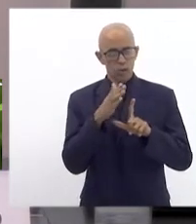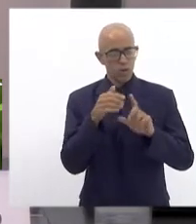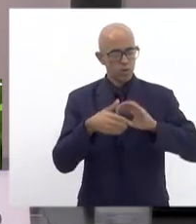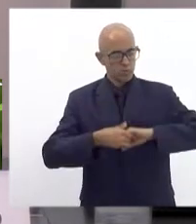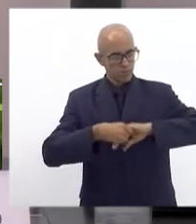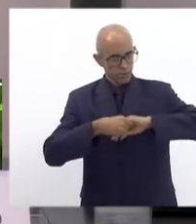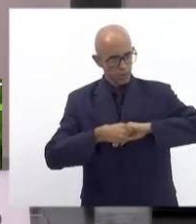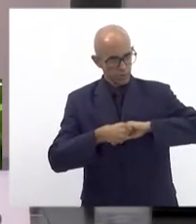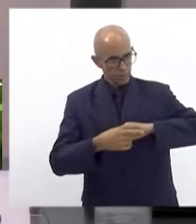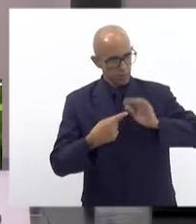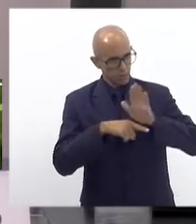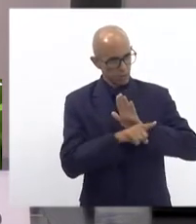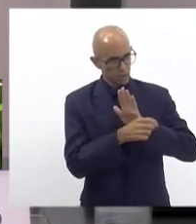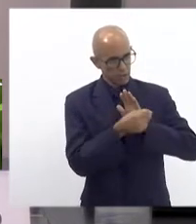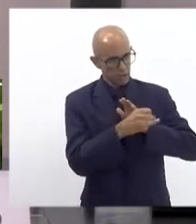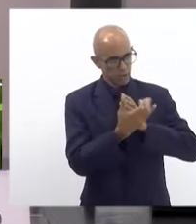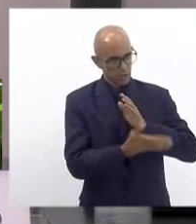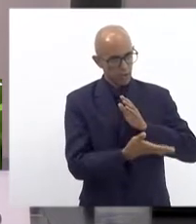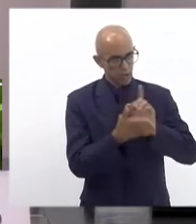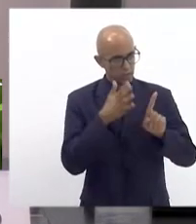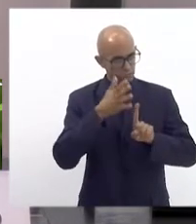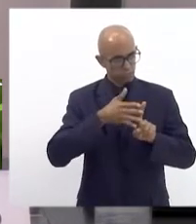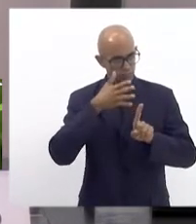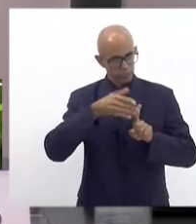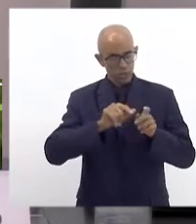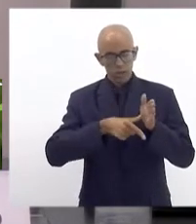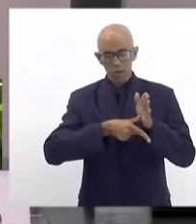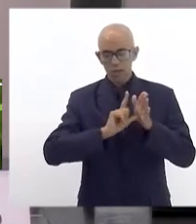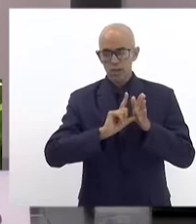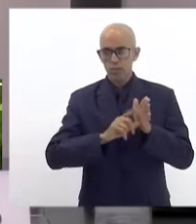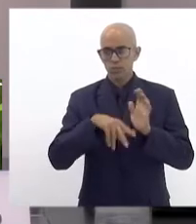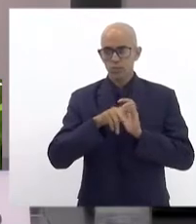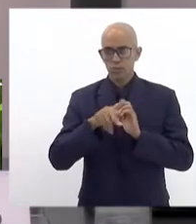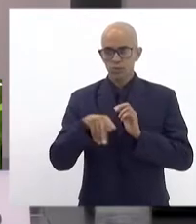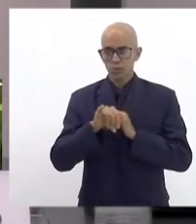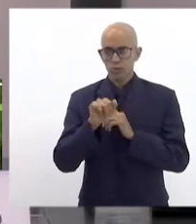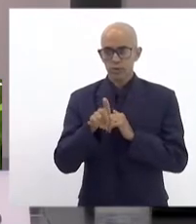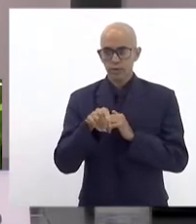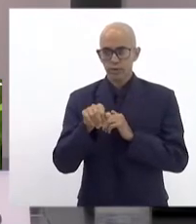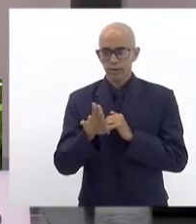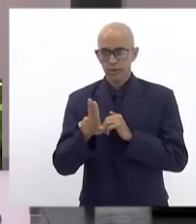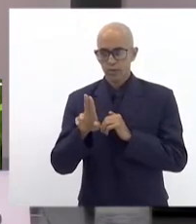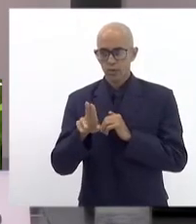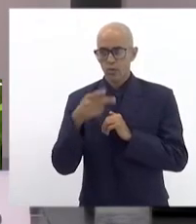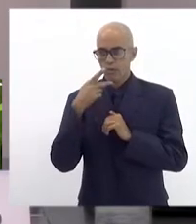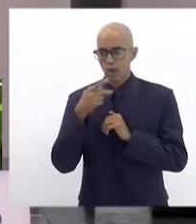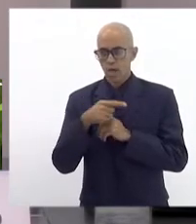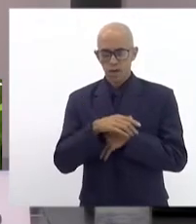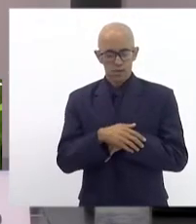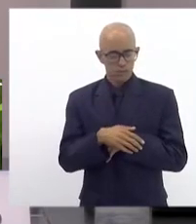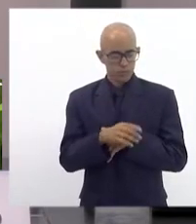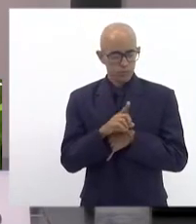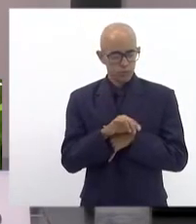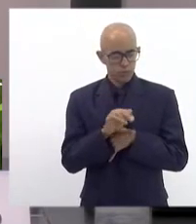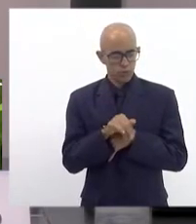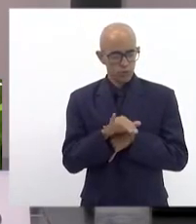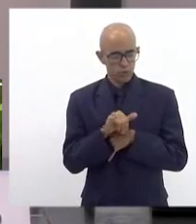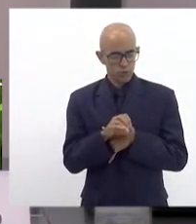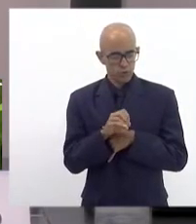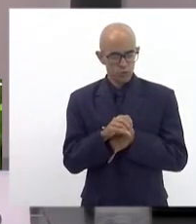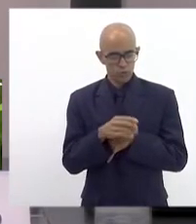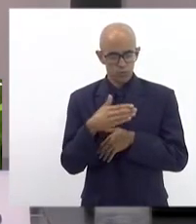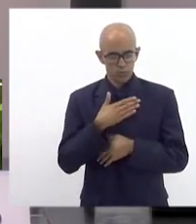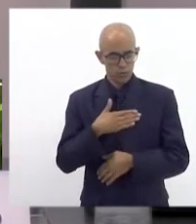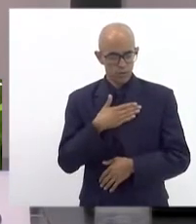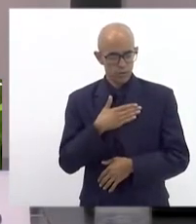fazer uma saudação nesse momento, antes de passarmos a palavra para o professor Ideu Moreira, que vai fazer a sua apresentação em seguida. Dionísio, é um prazer contar com sua presença,